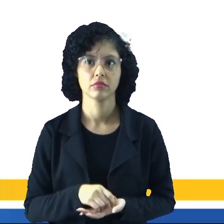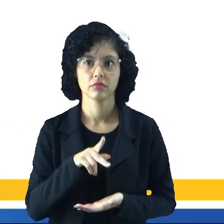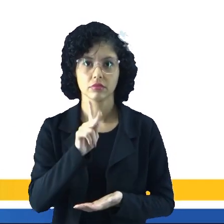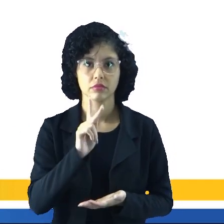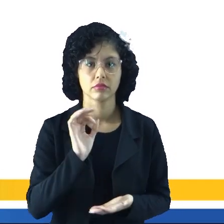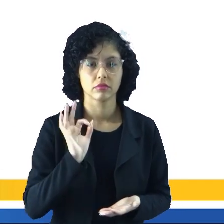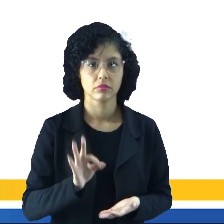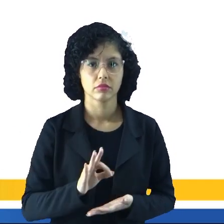K, certo? Então,